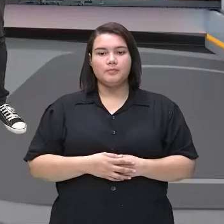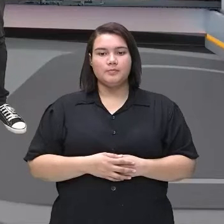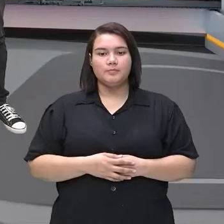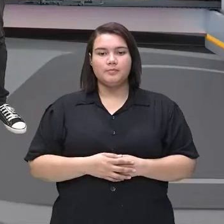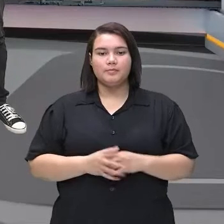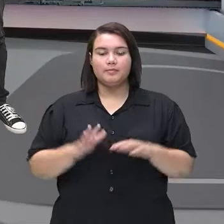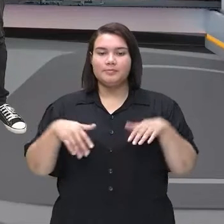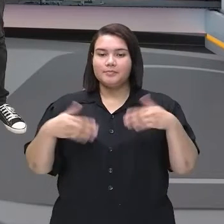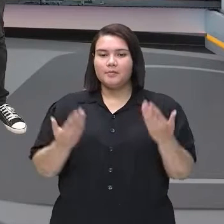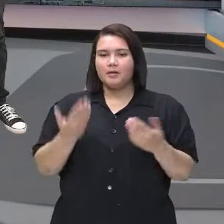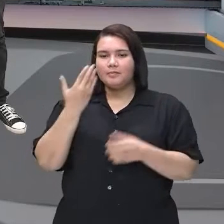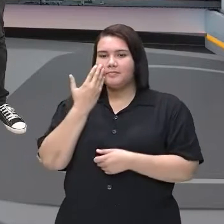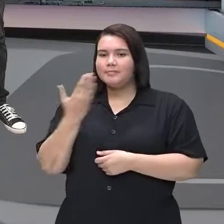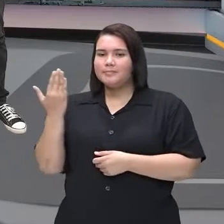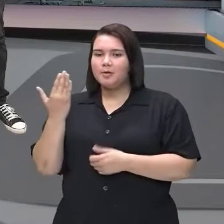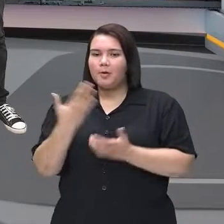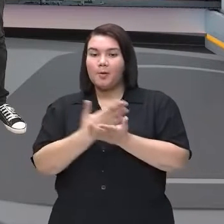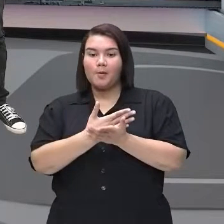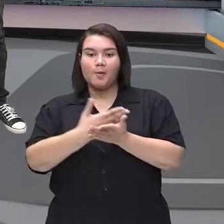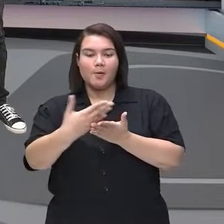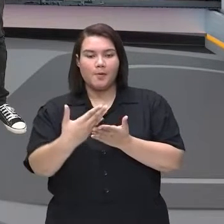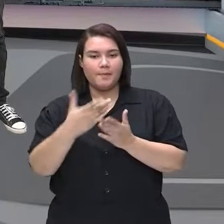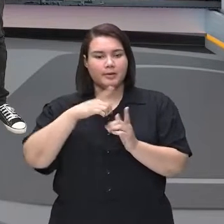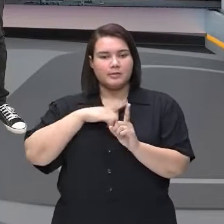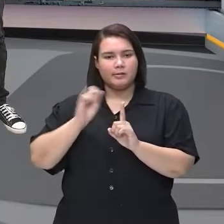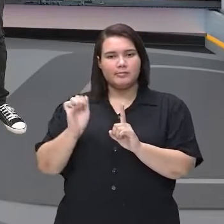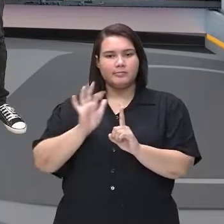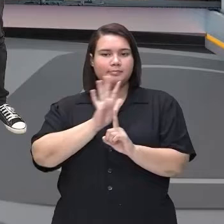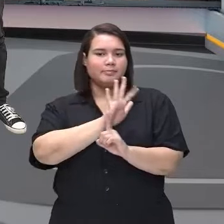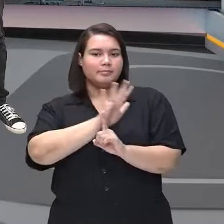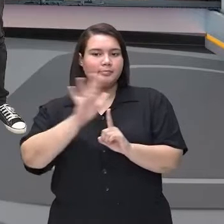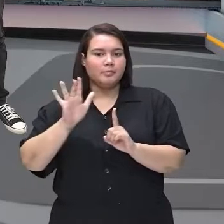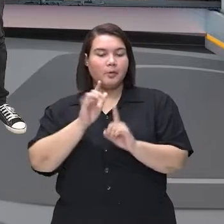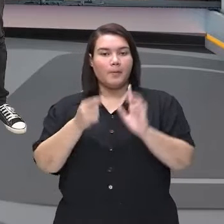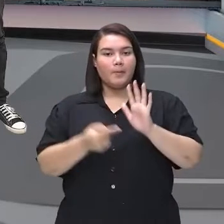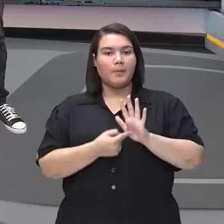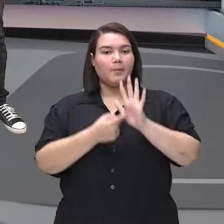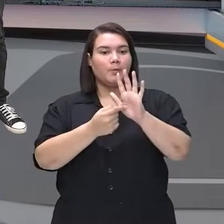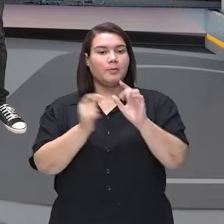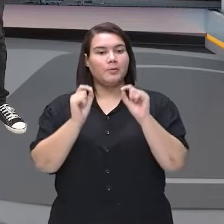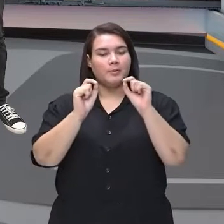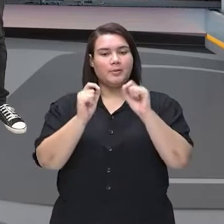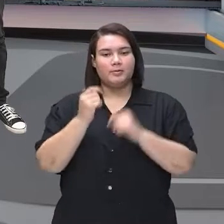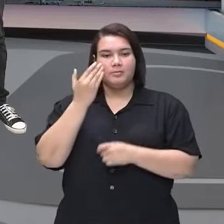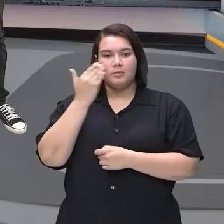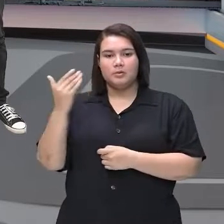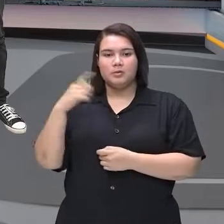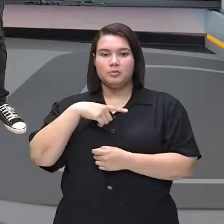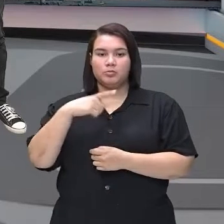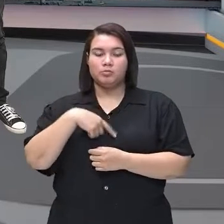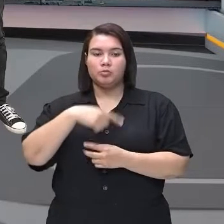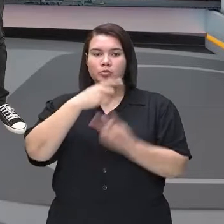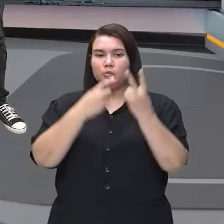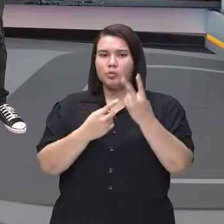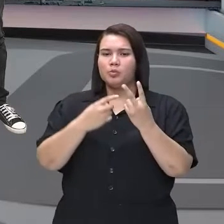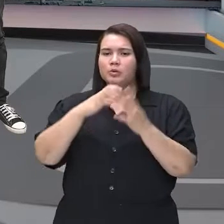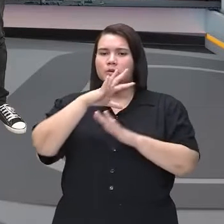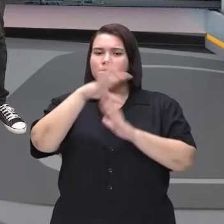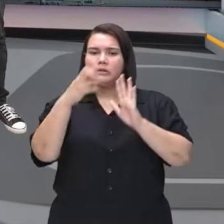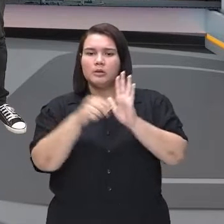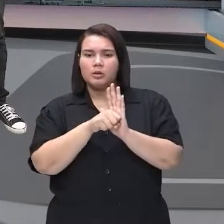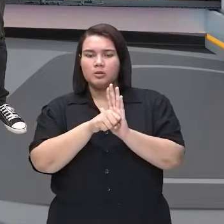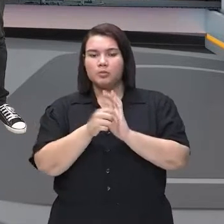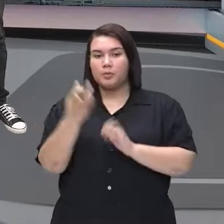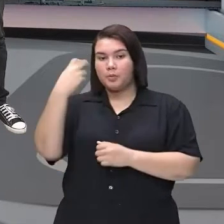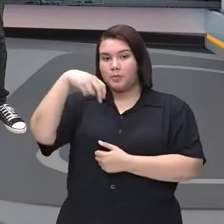E olha só, a gente começa a nossa aula aqui nesse cenário, trazendo aí dois símbolos dessas duas culturas,